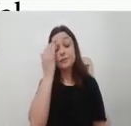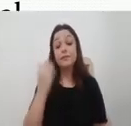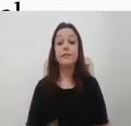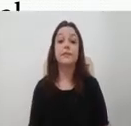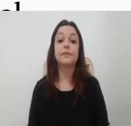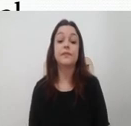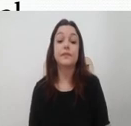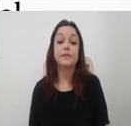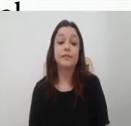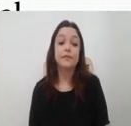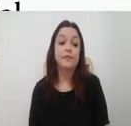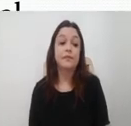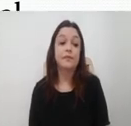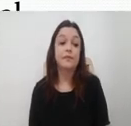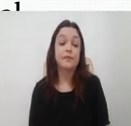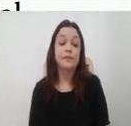Social.